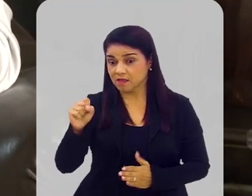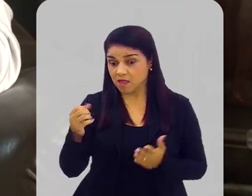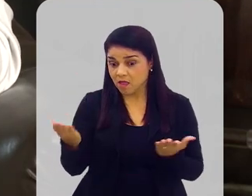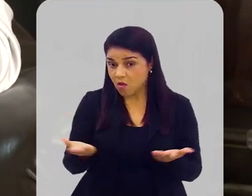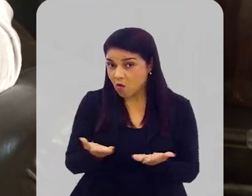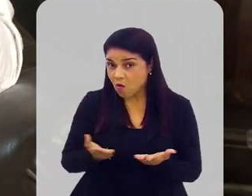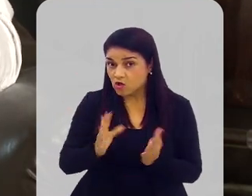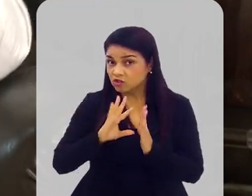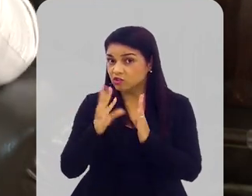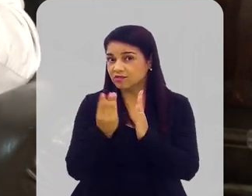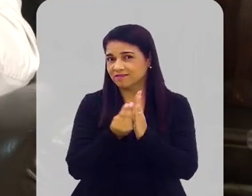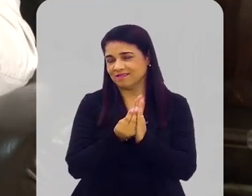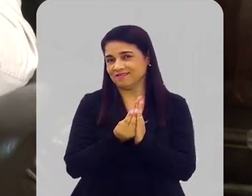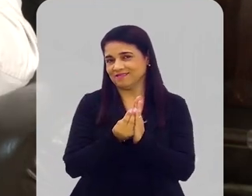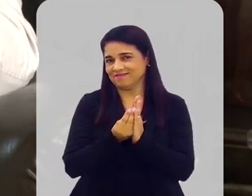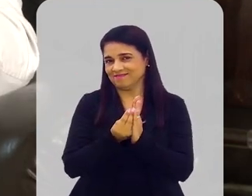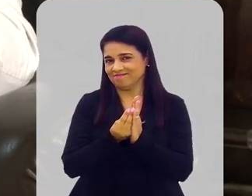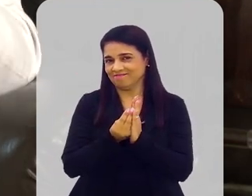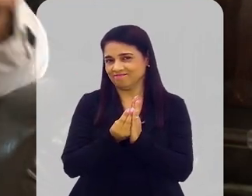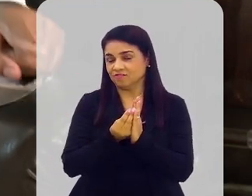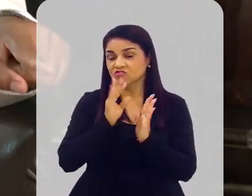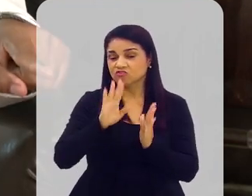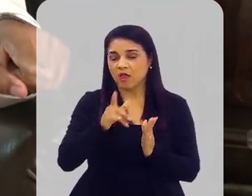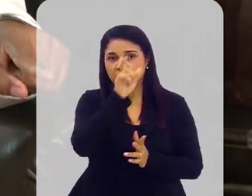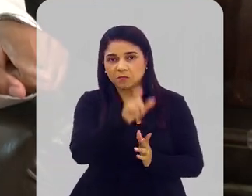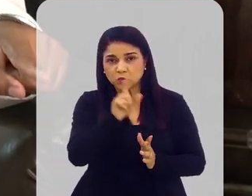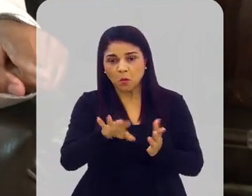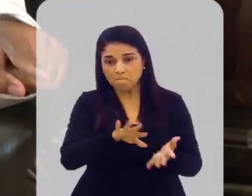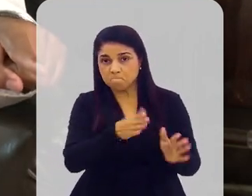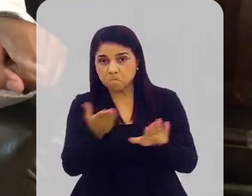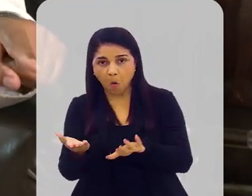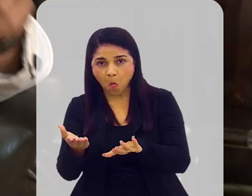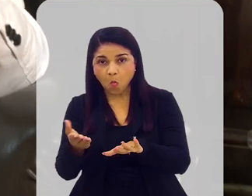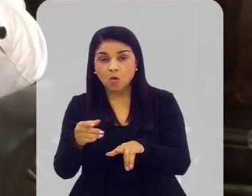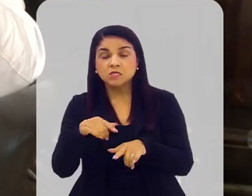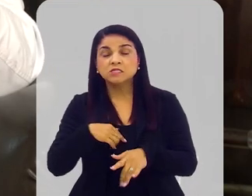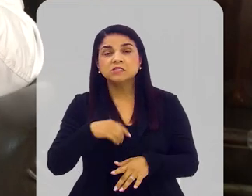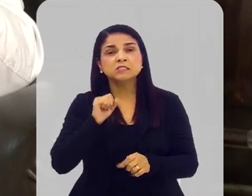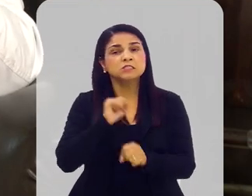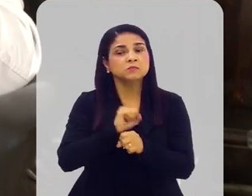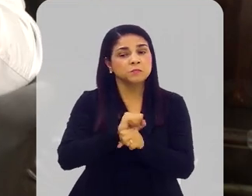do Poço de Betesda, é a igreja de hoje. Muita gente já é morta,